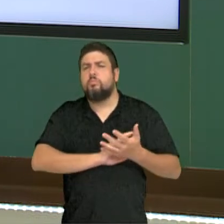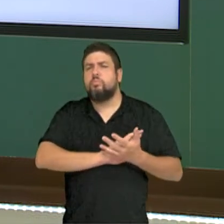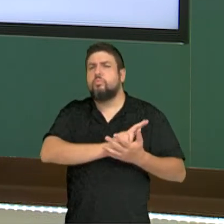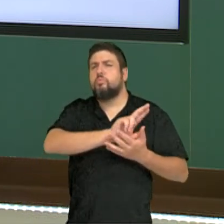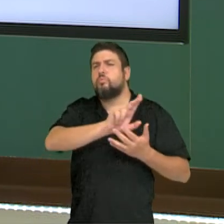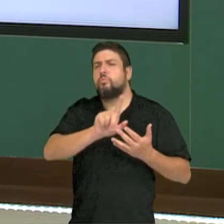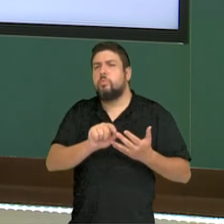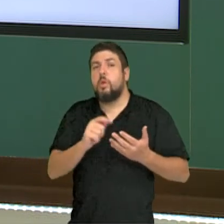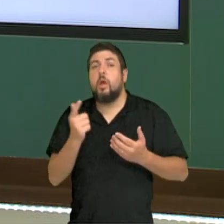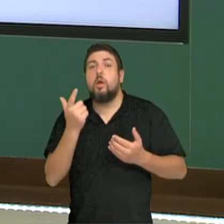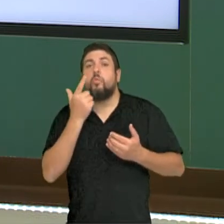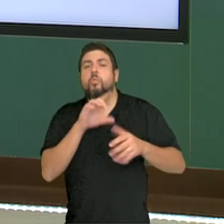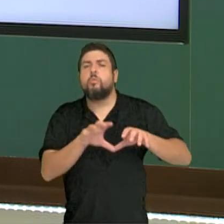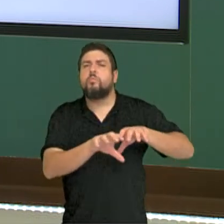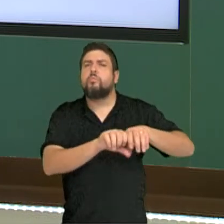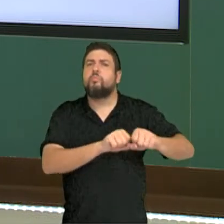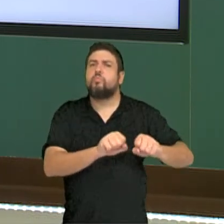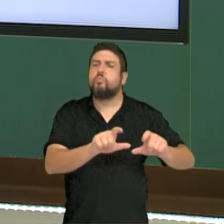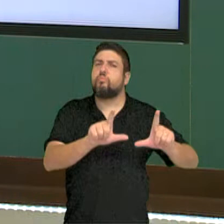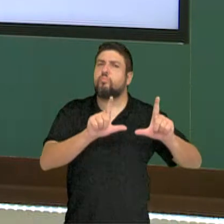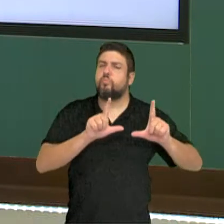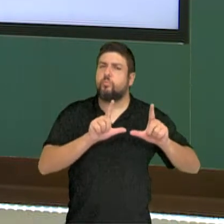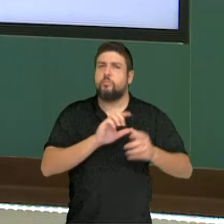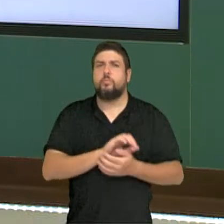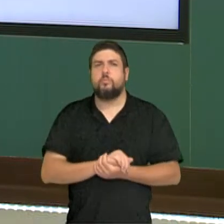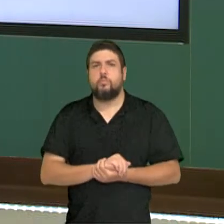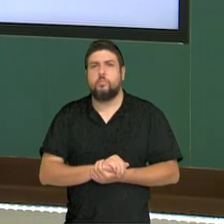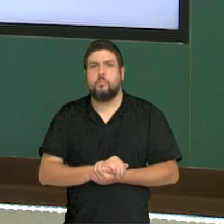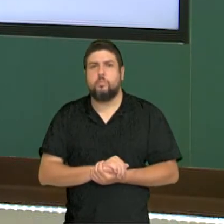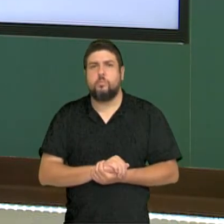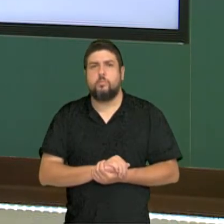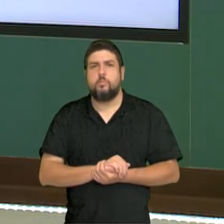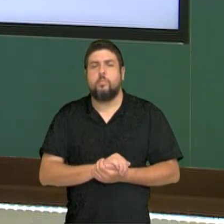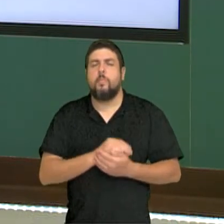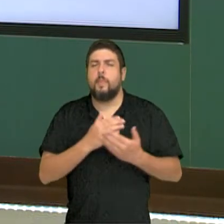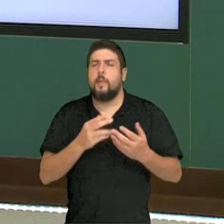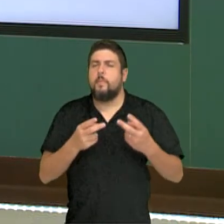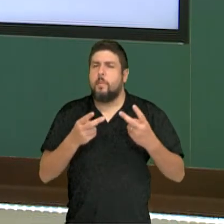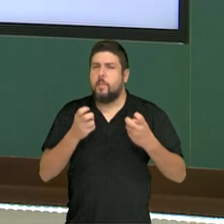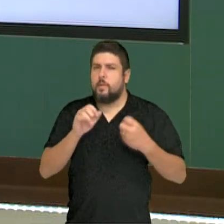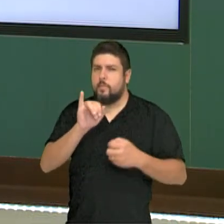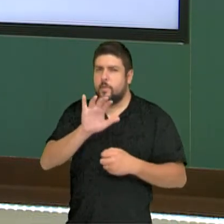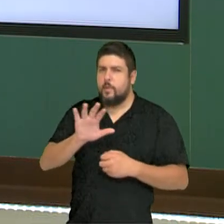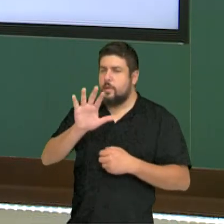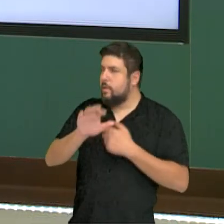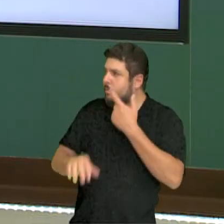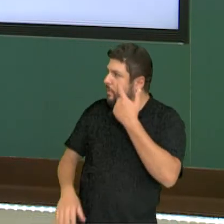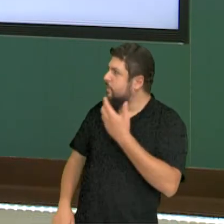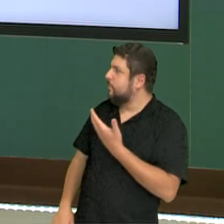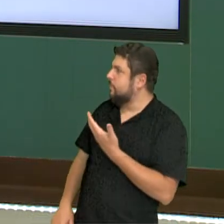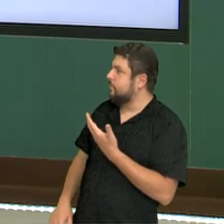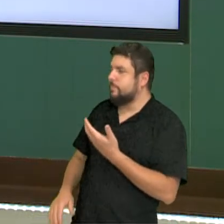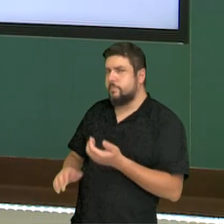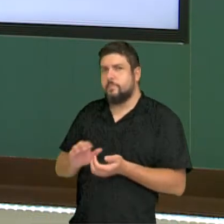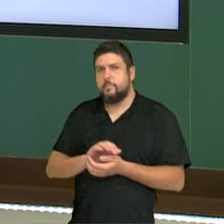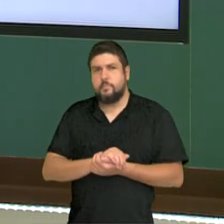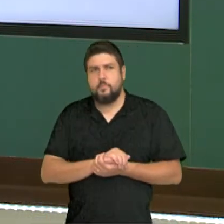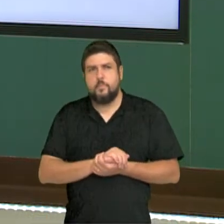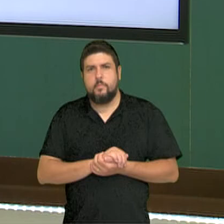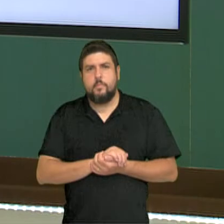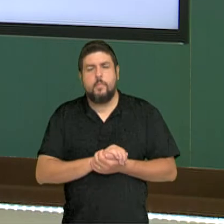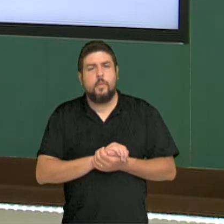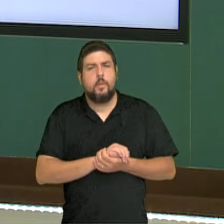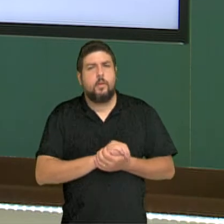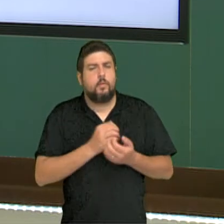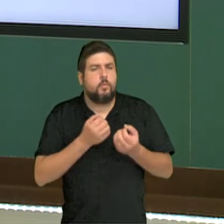melhor para conseguir um emprego melhor tá baseado nisso observe a imagem e o que você escreveu o que eu coloquei é uma